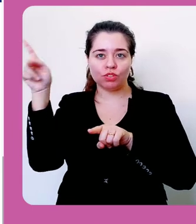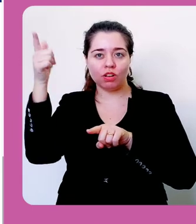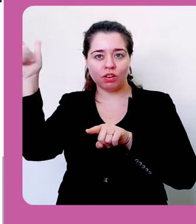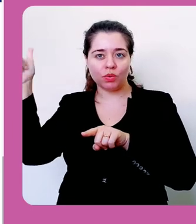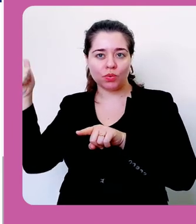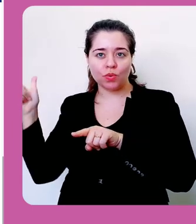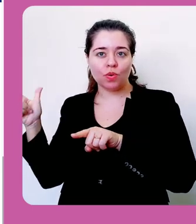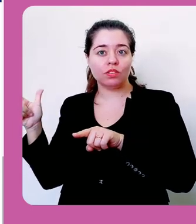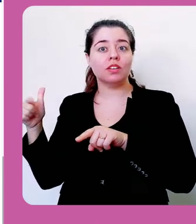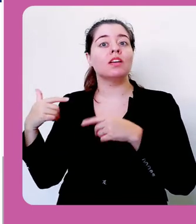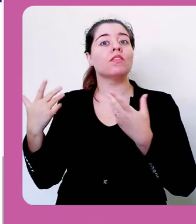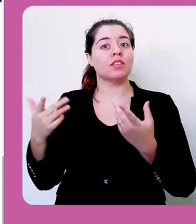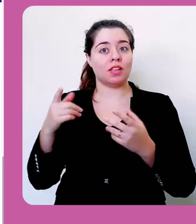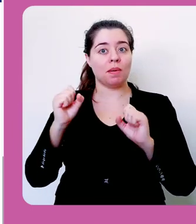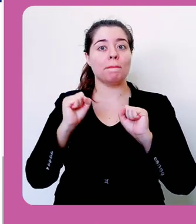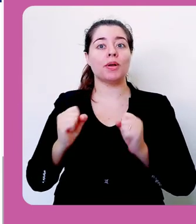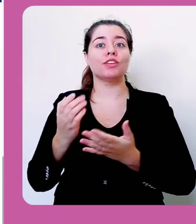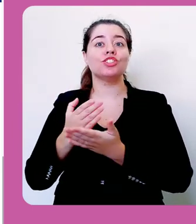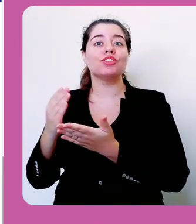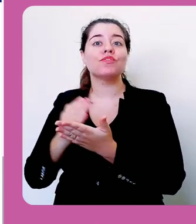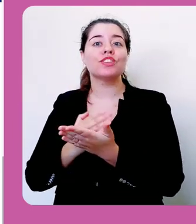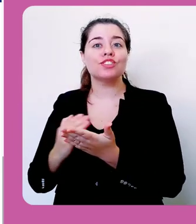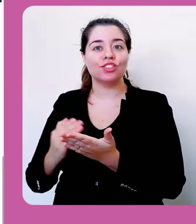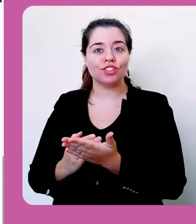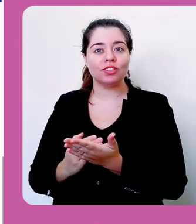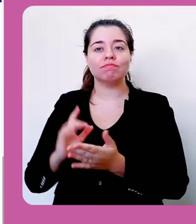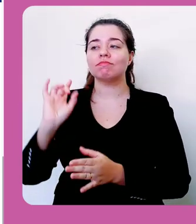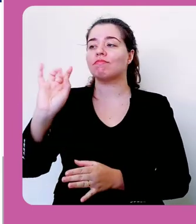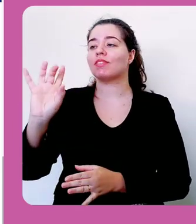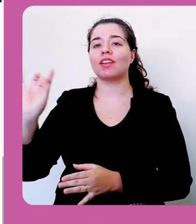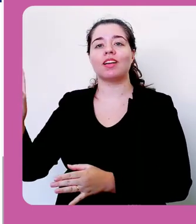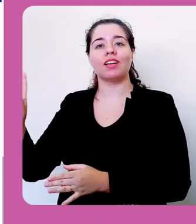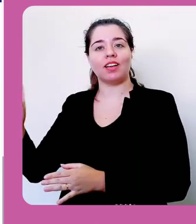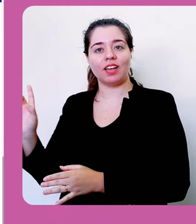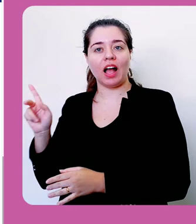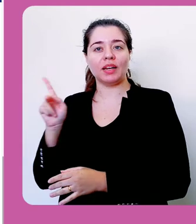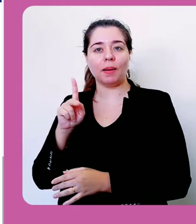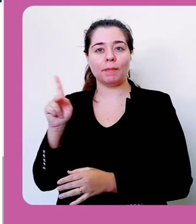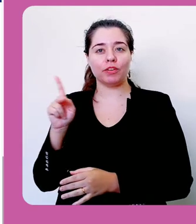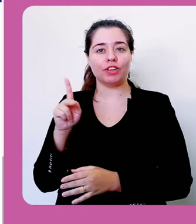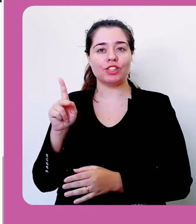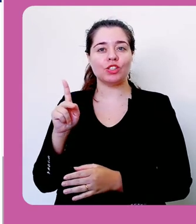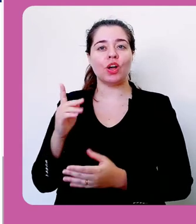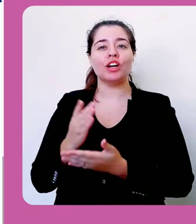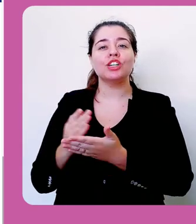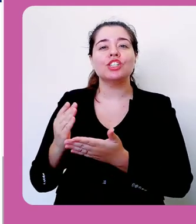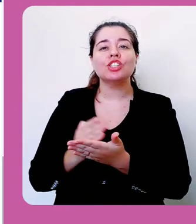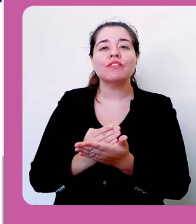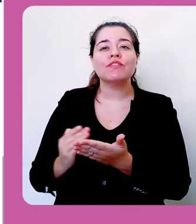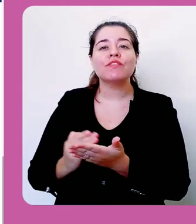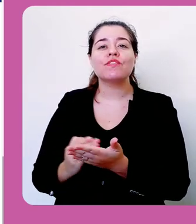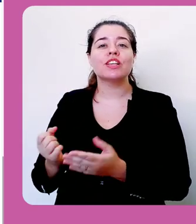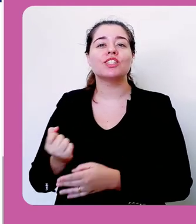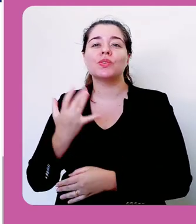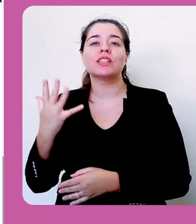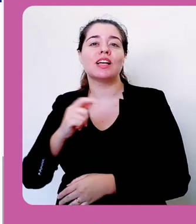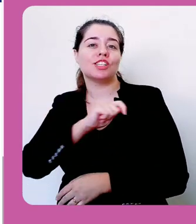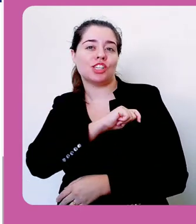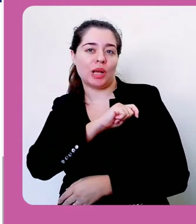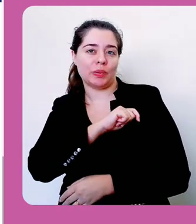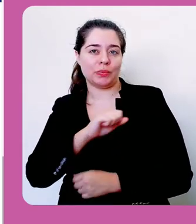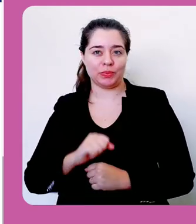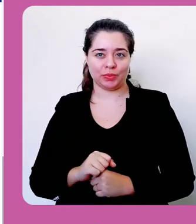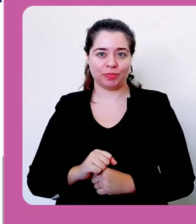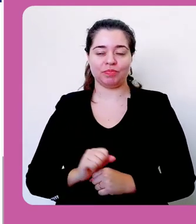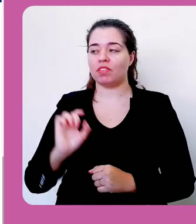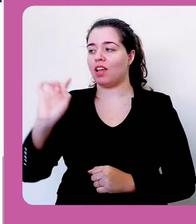professor pegar uma quantidade de alunas para avaliar, né? Você faz esse fluxo de avaliação, cada avaliador vai lá e corrige